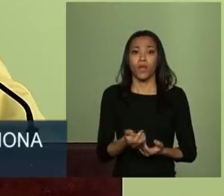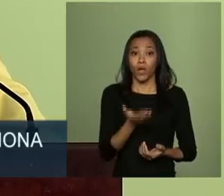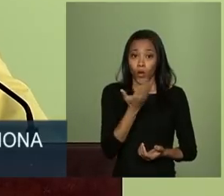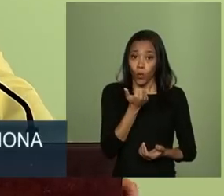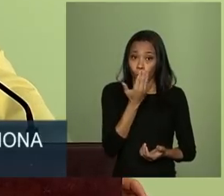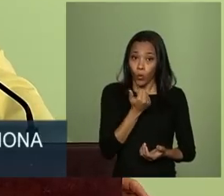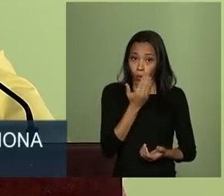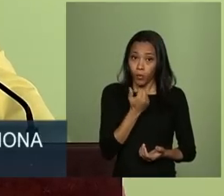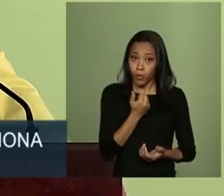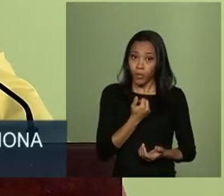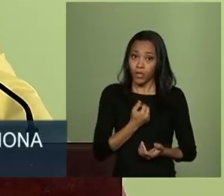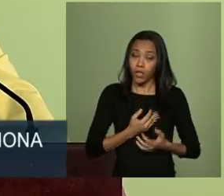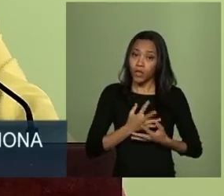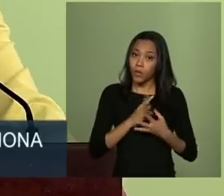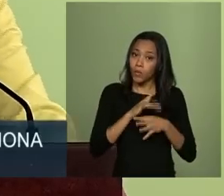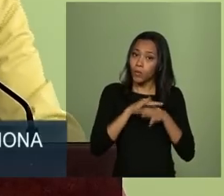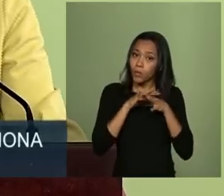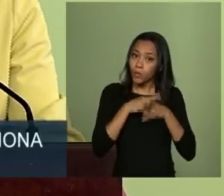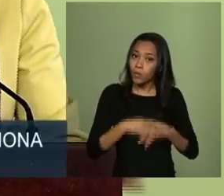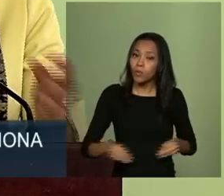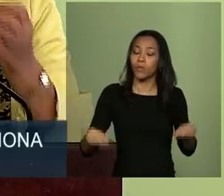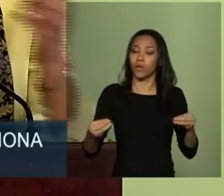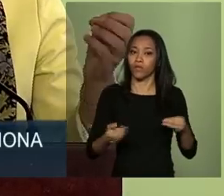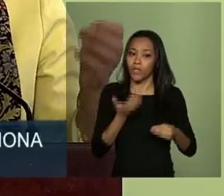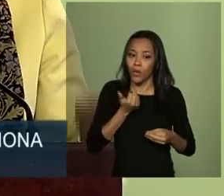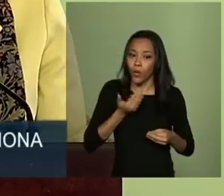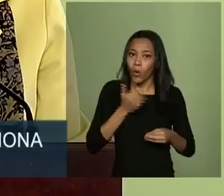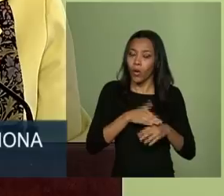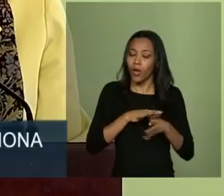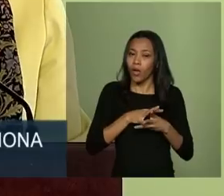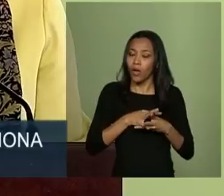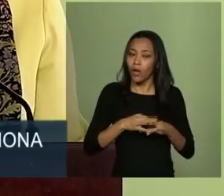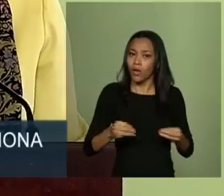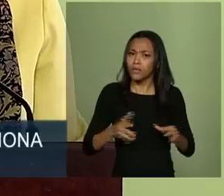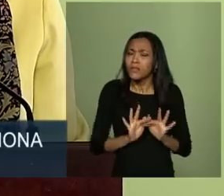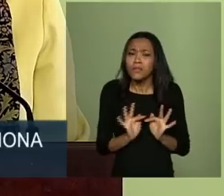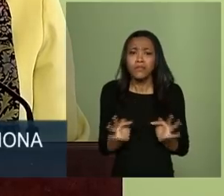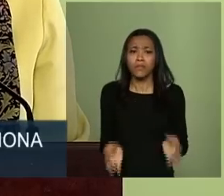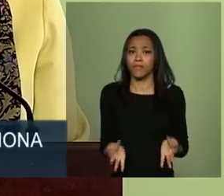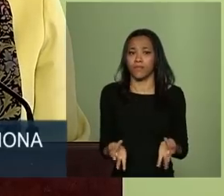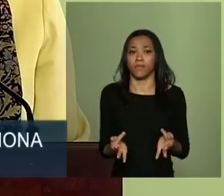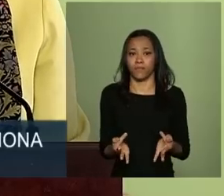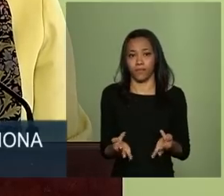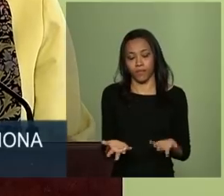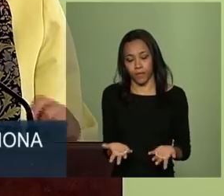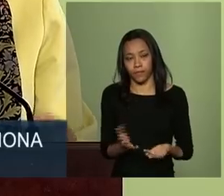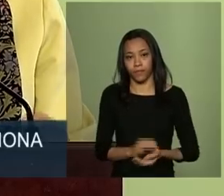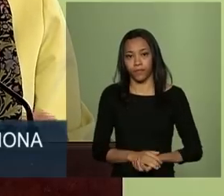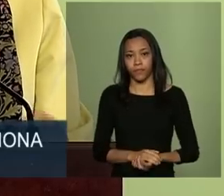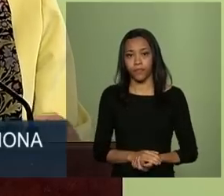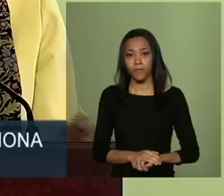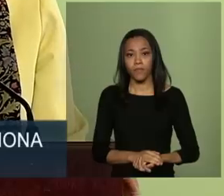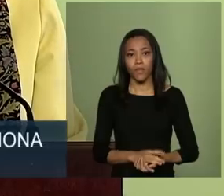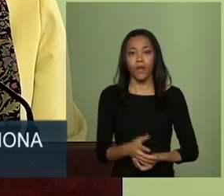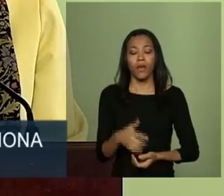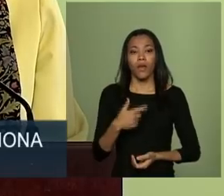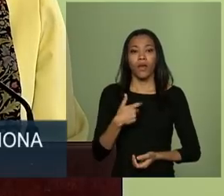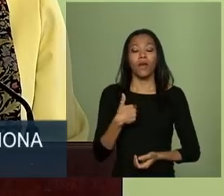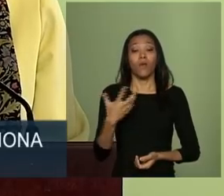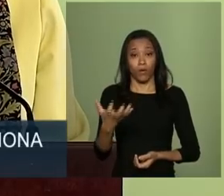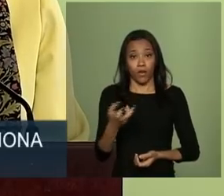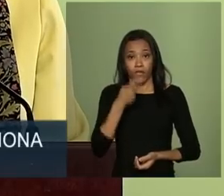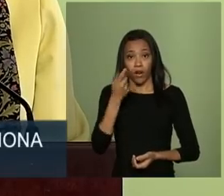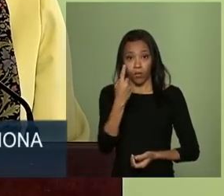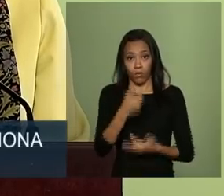cura, dizendo assim de forma bastante simples. Bom, mas eu queria dizer